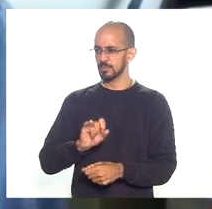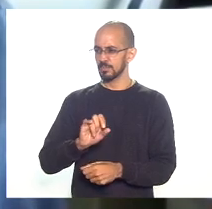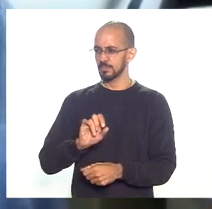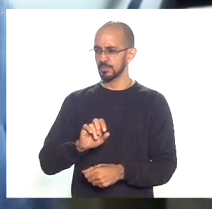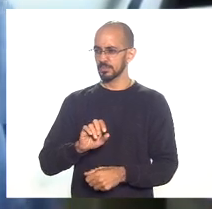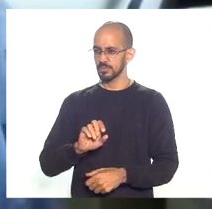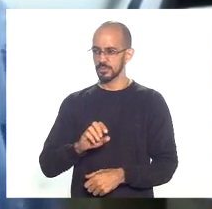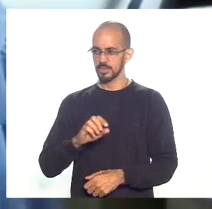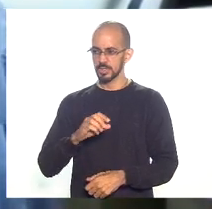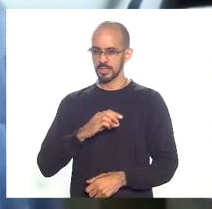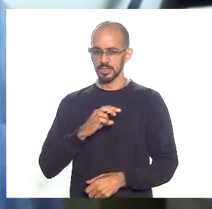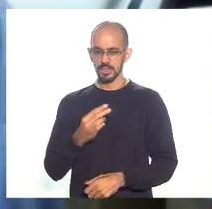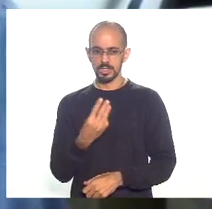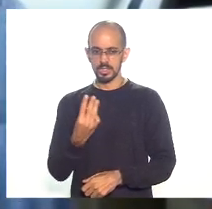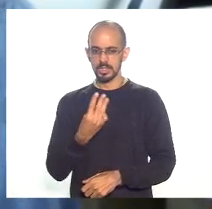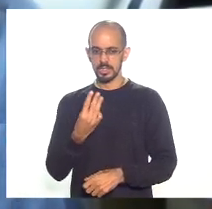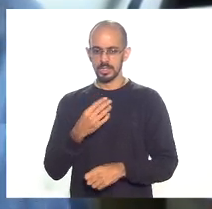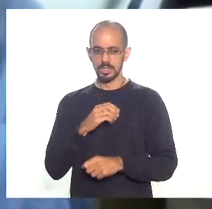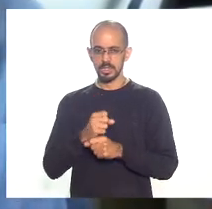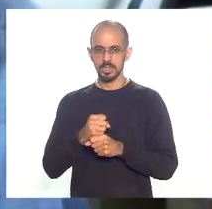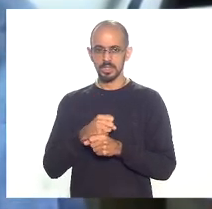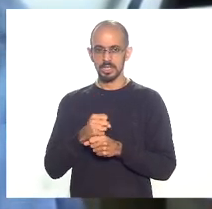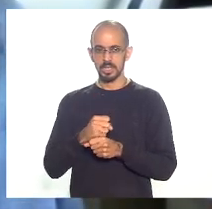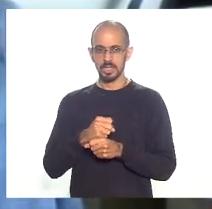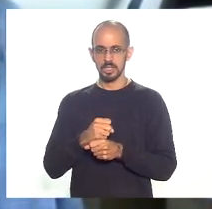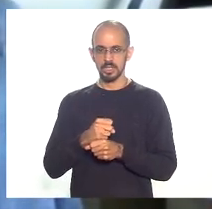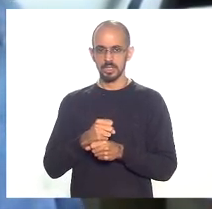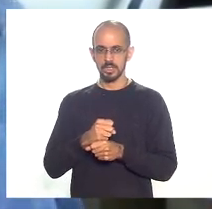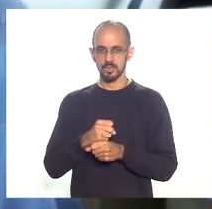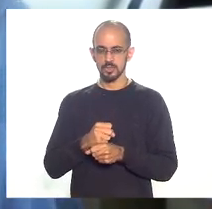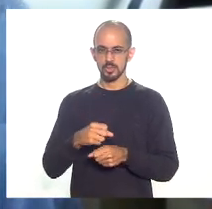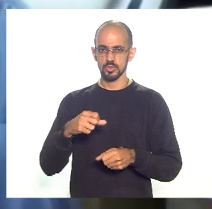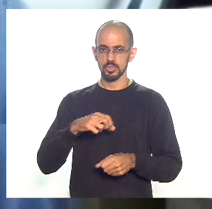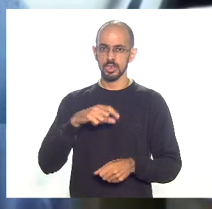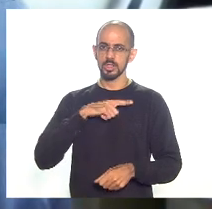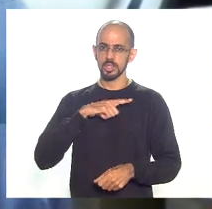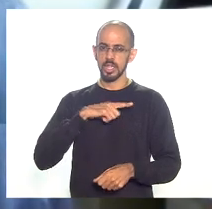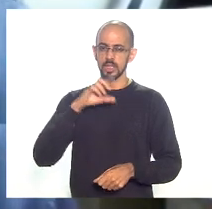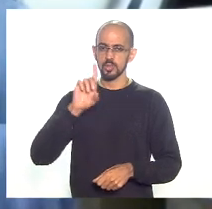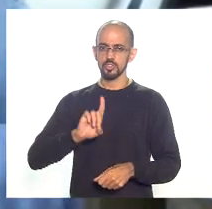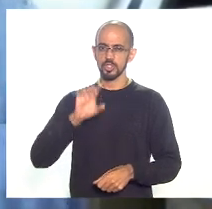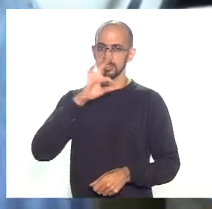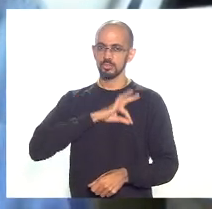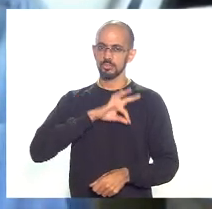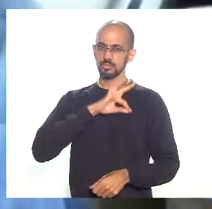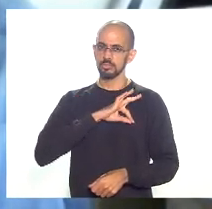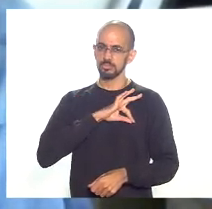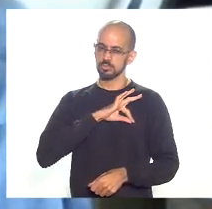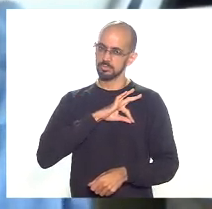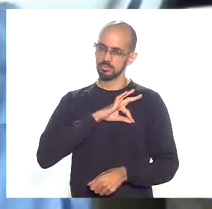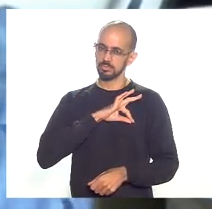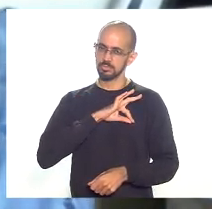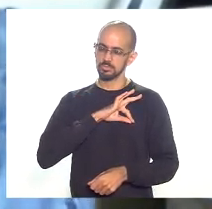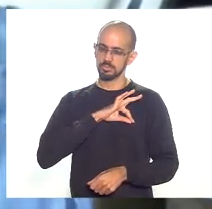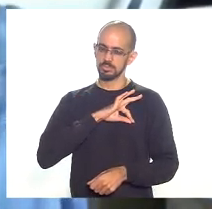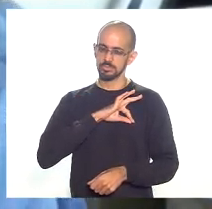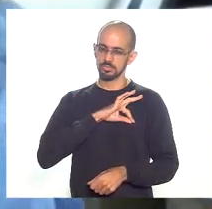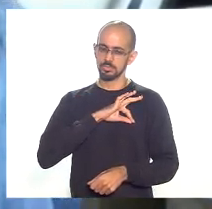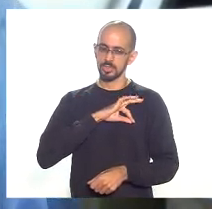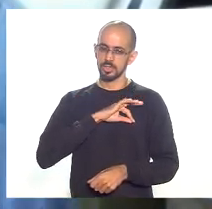que incide sobre os seus vencimentos e daí